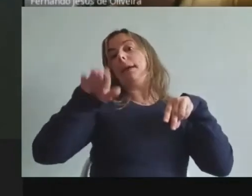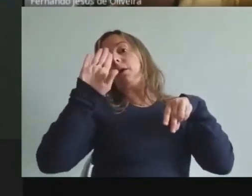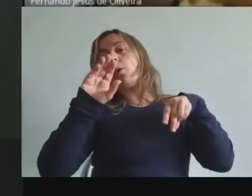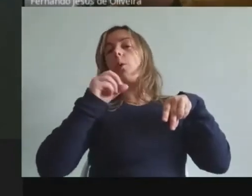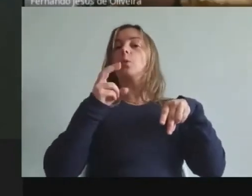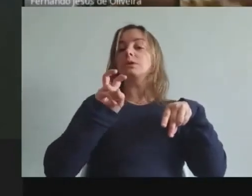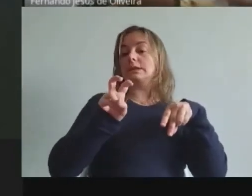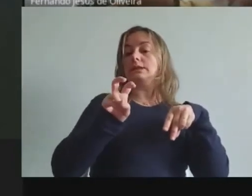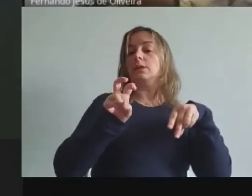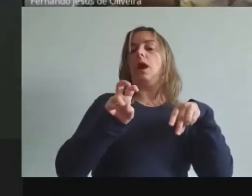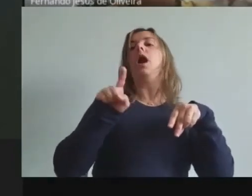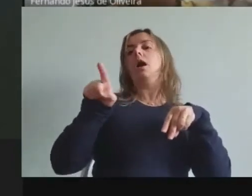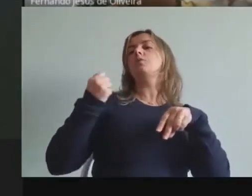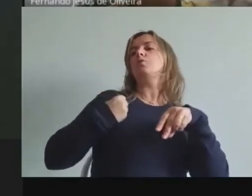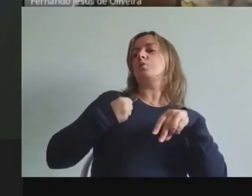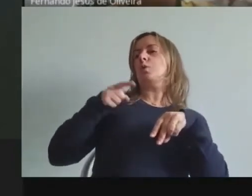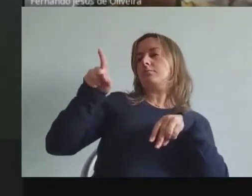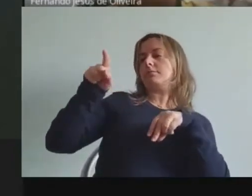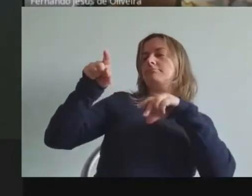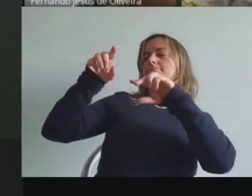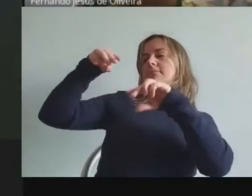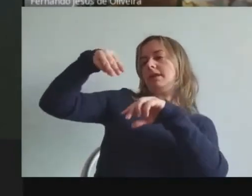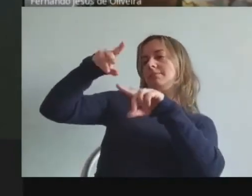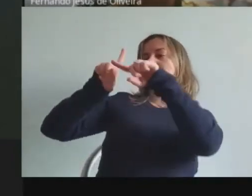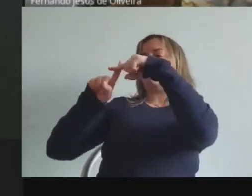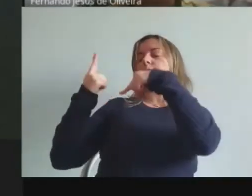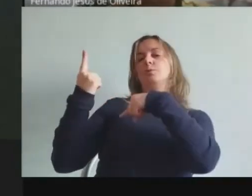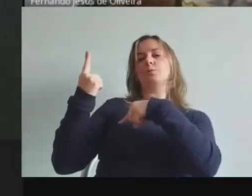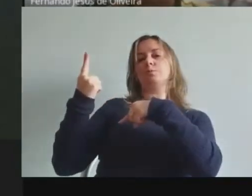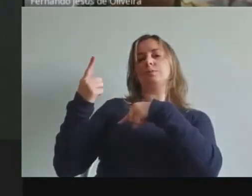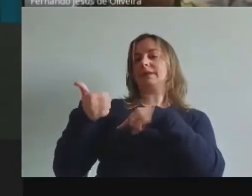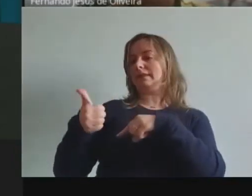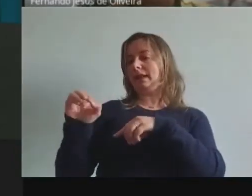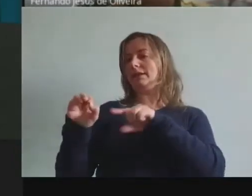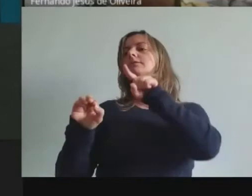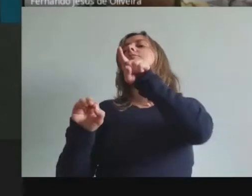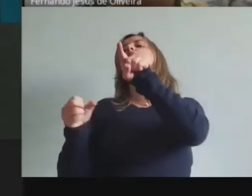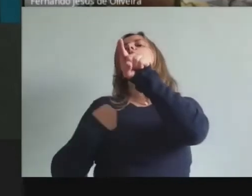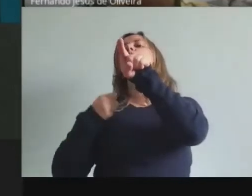aqui e vai somar 1 no expoente. Beleza?